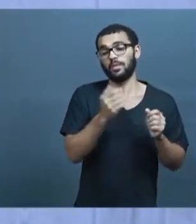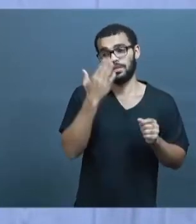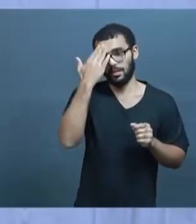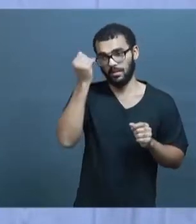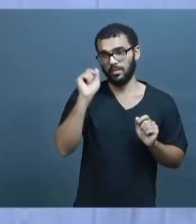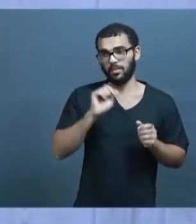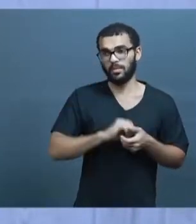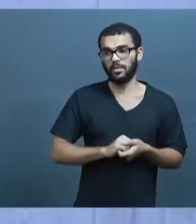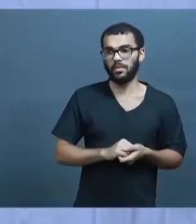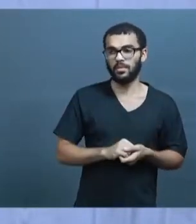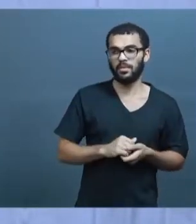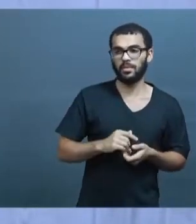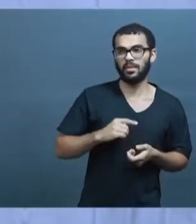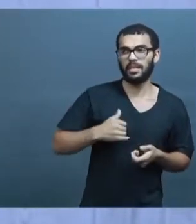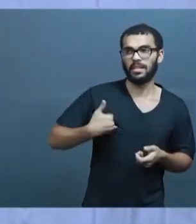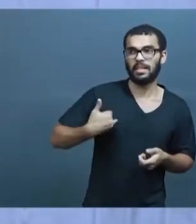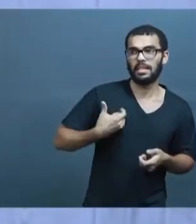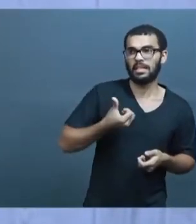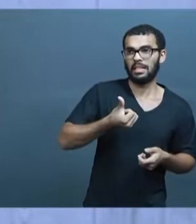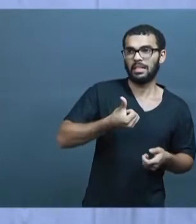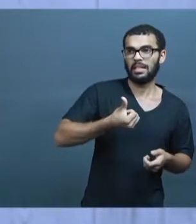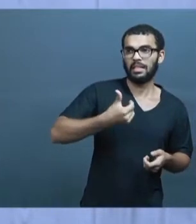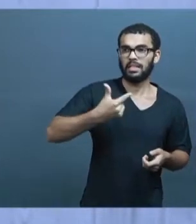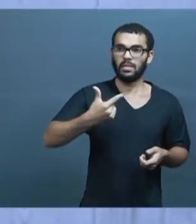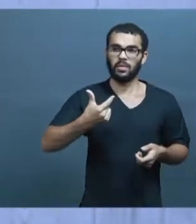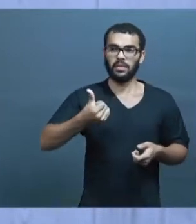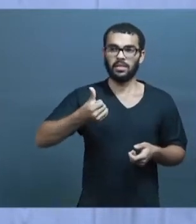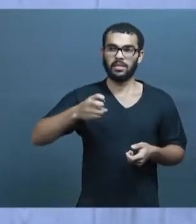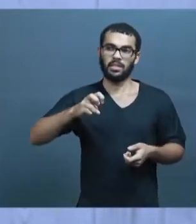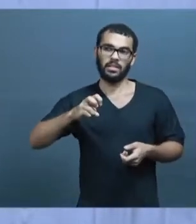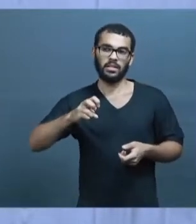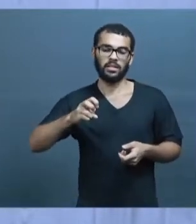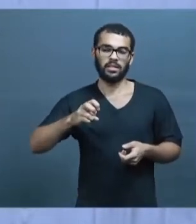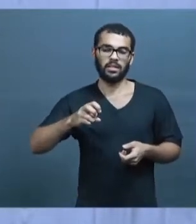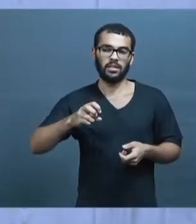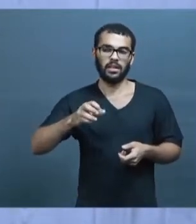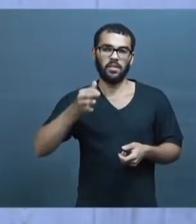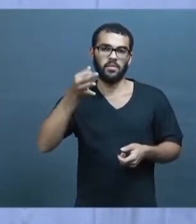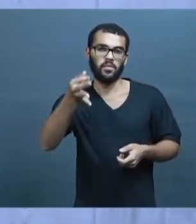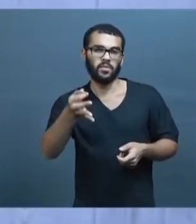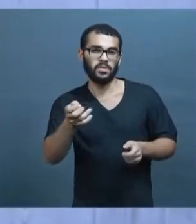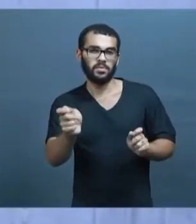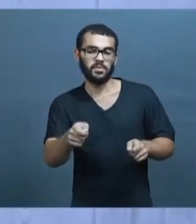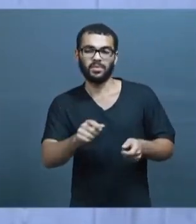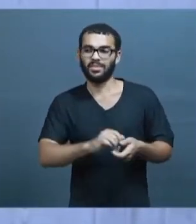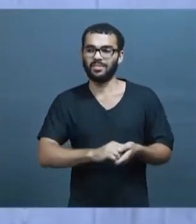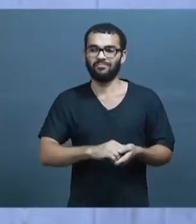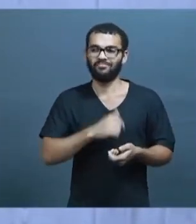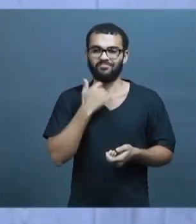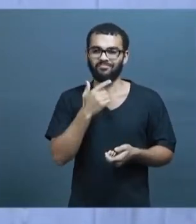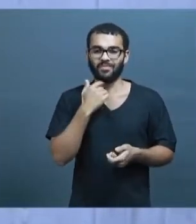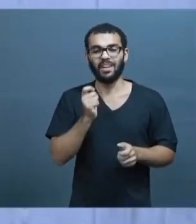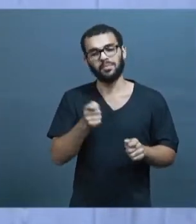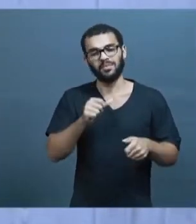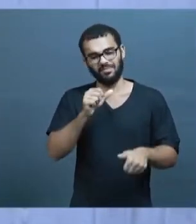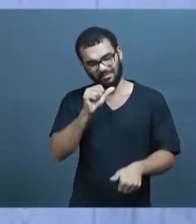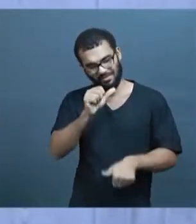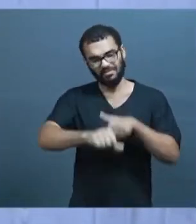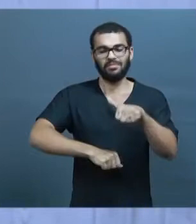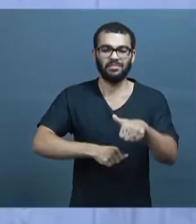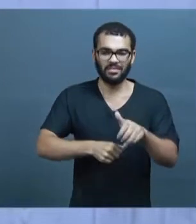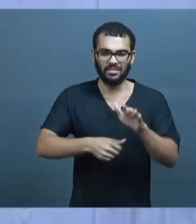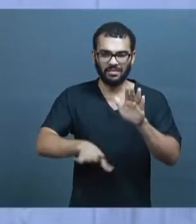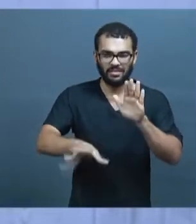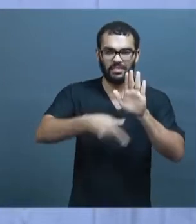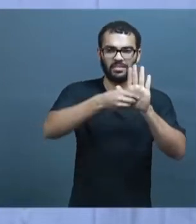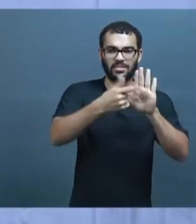62 e 65 anos, daqui a pouco, talvez não seja suficiente essa idade. A ideia de colocar por lei complementar é justamente para evitar aquela rigidez